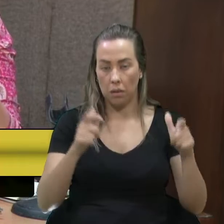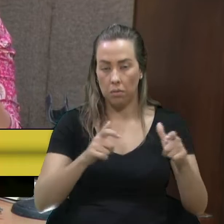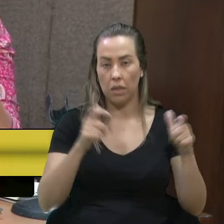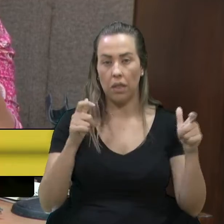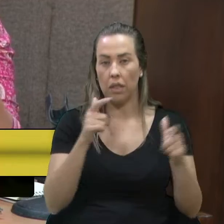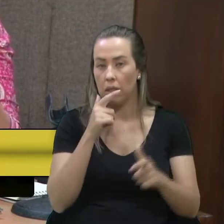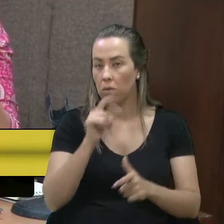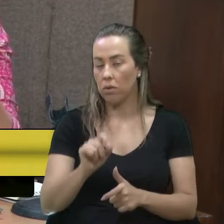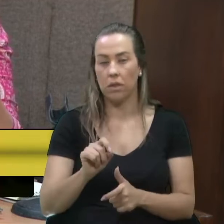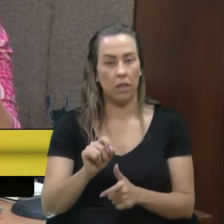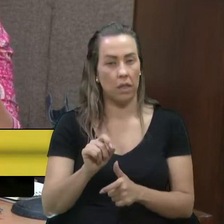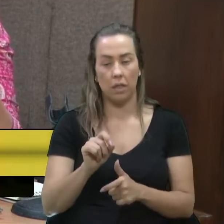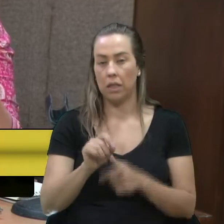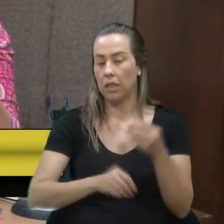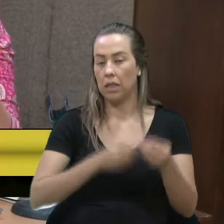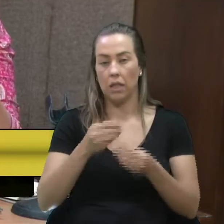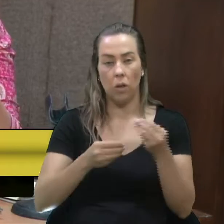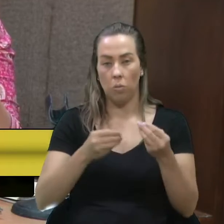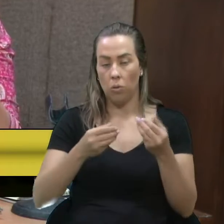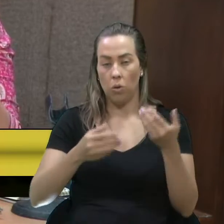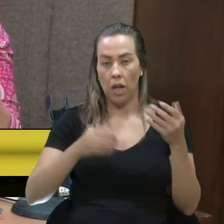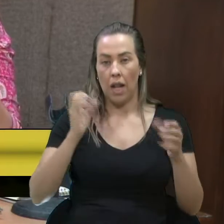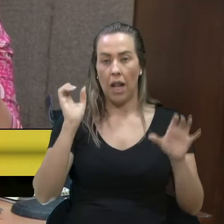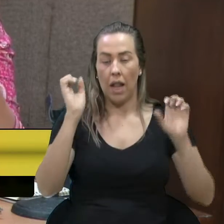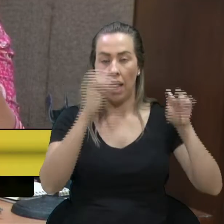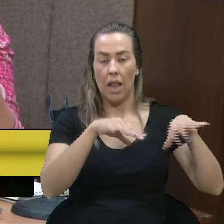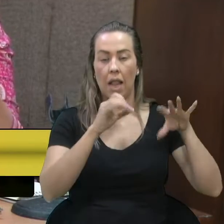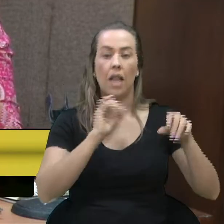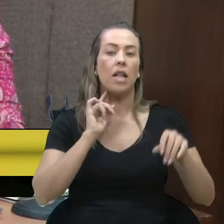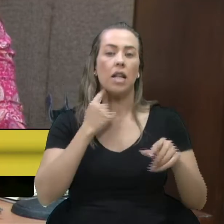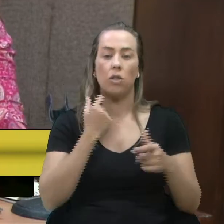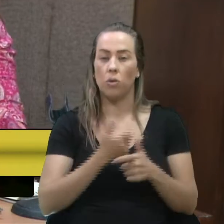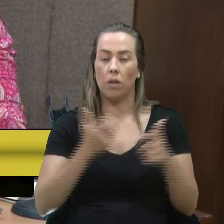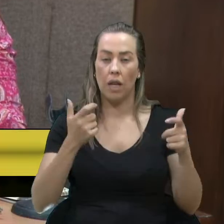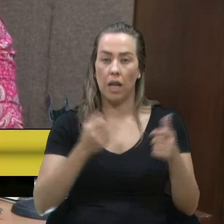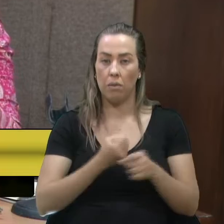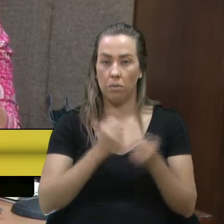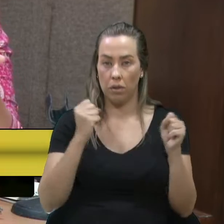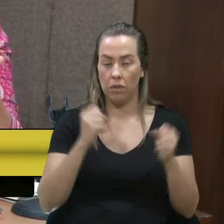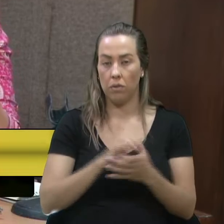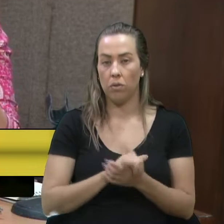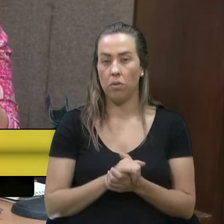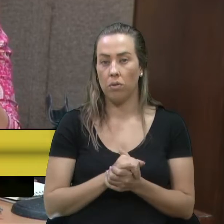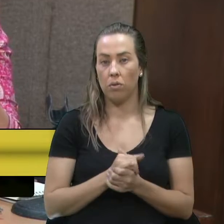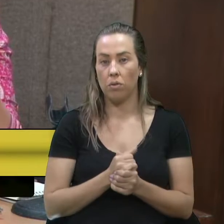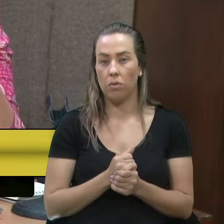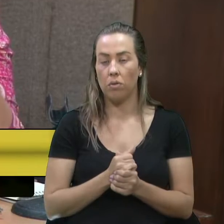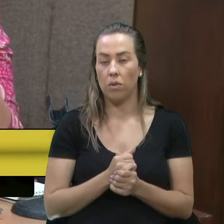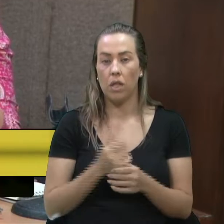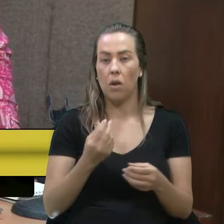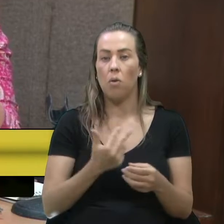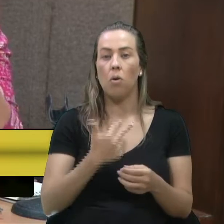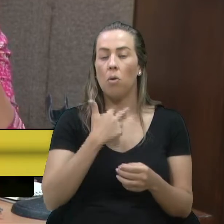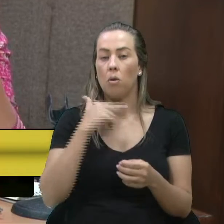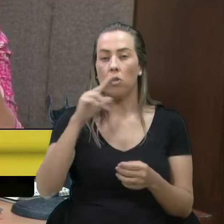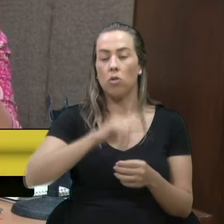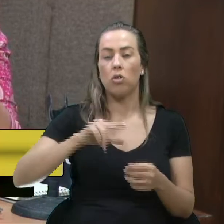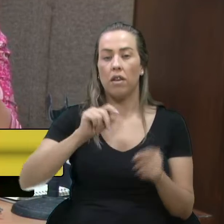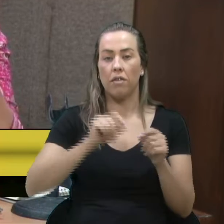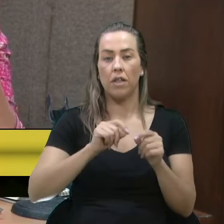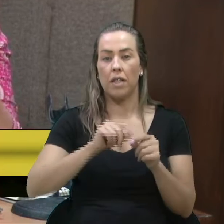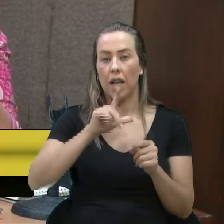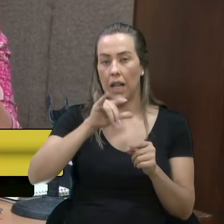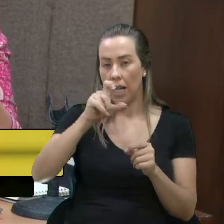dá conta, não tem como dar conta, né? E é importante a gente entender que os recursos são finitos, né? A gente não pode só produzir lixo